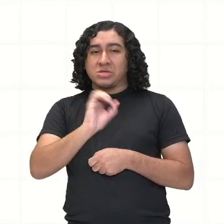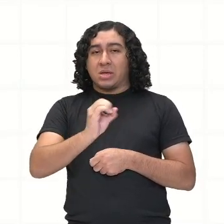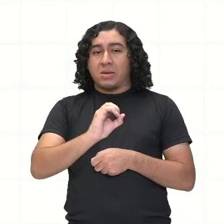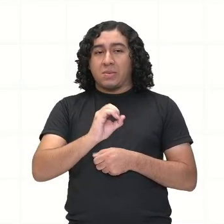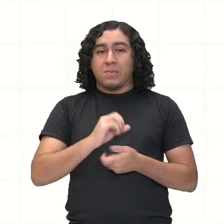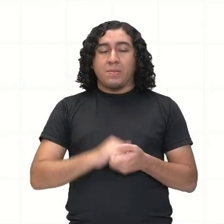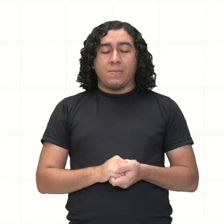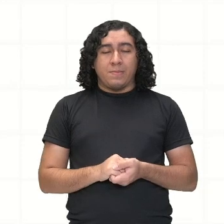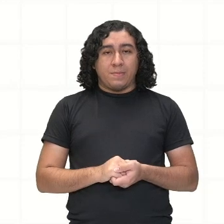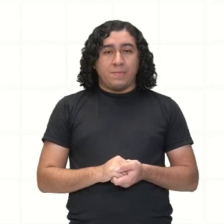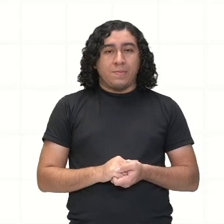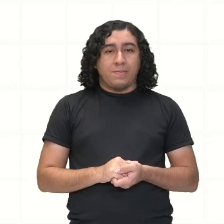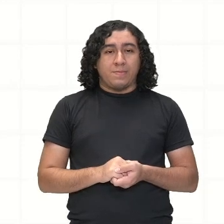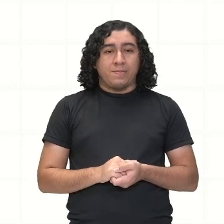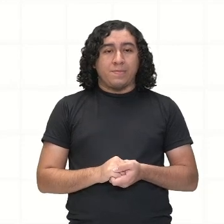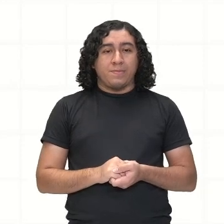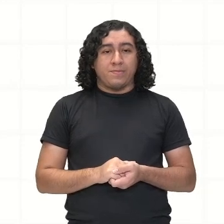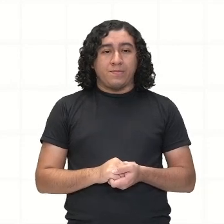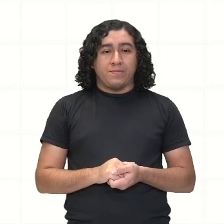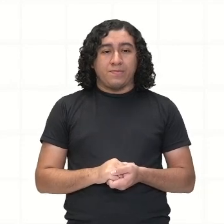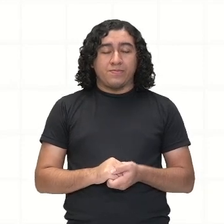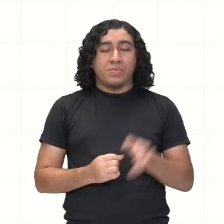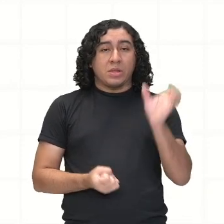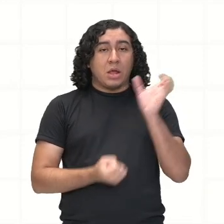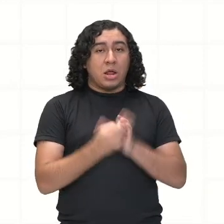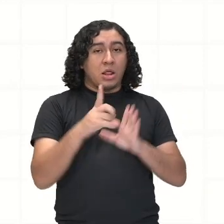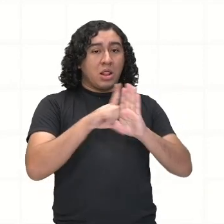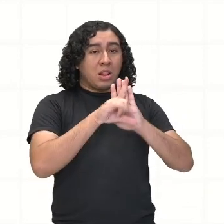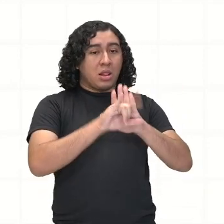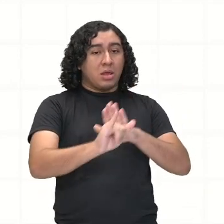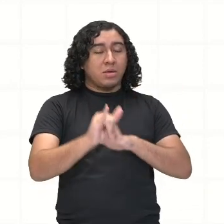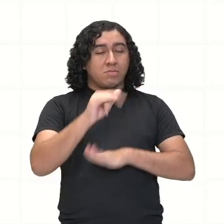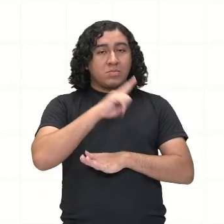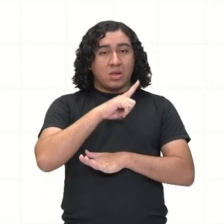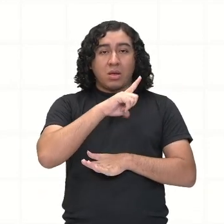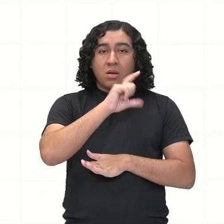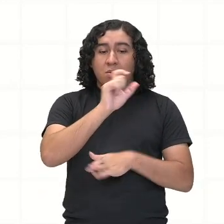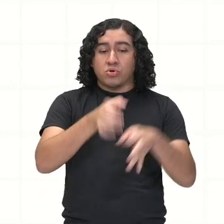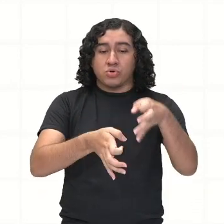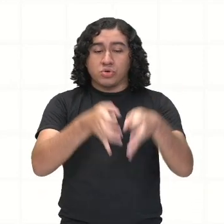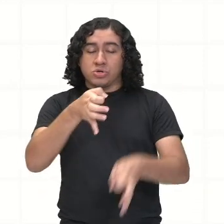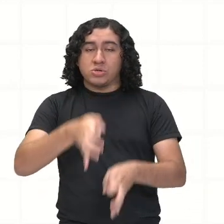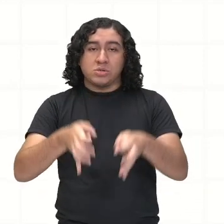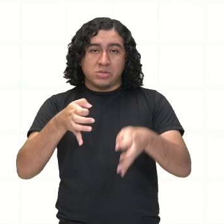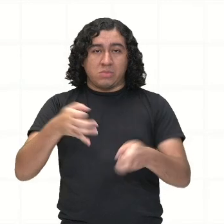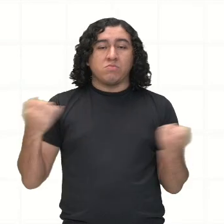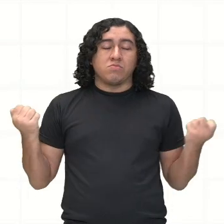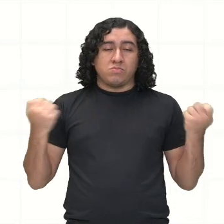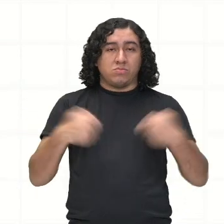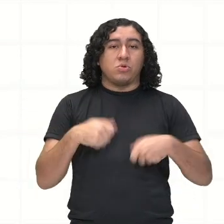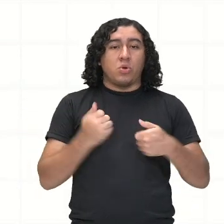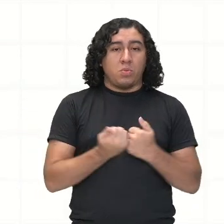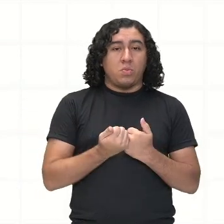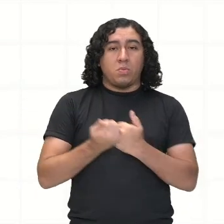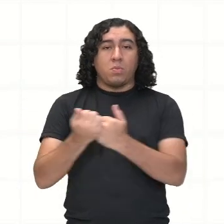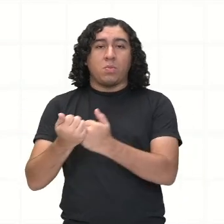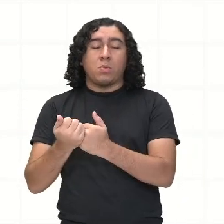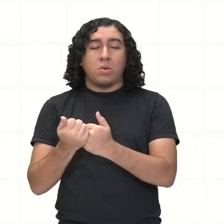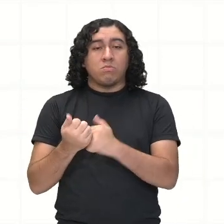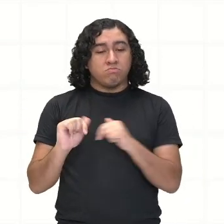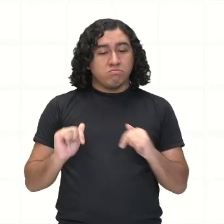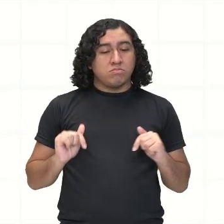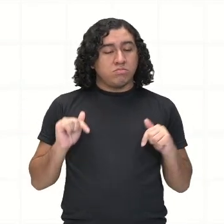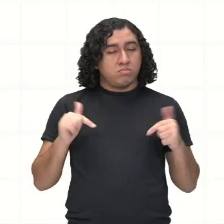vai estabelecer, vamos dizer assim, jurisdição para poder auxiliar na execução